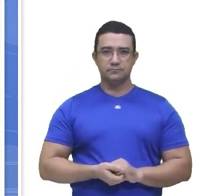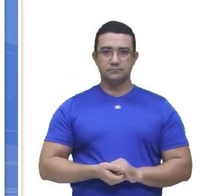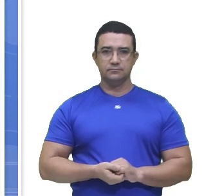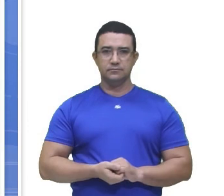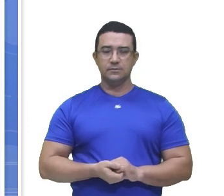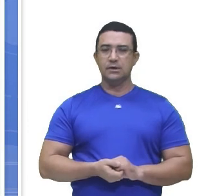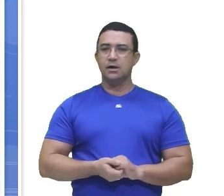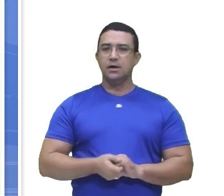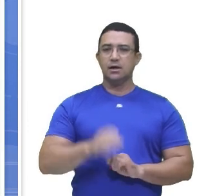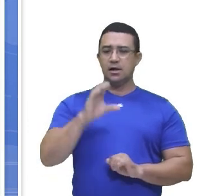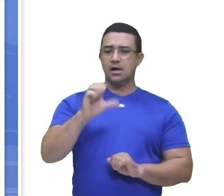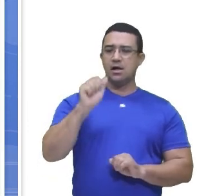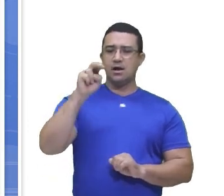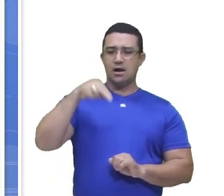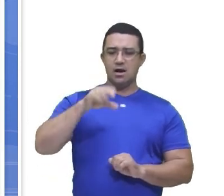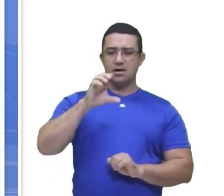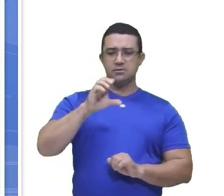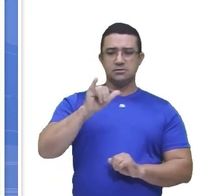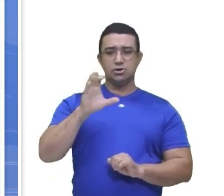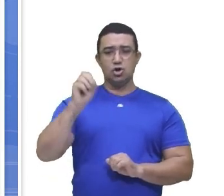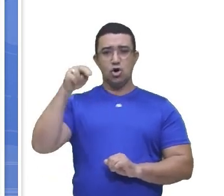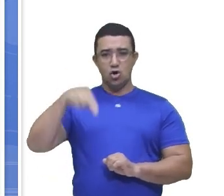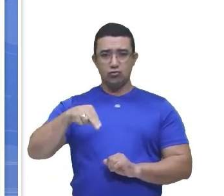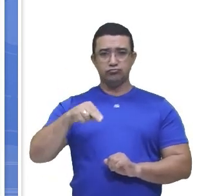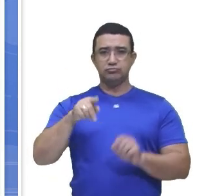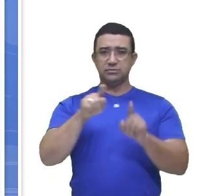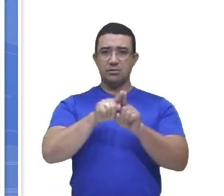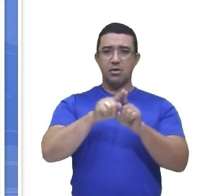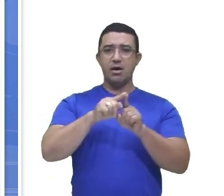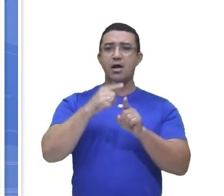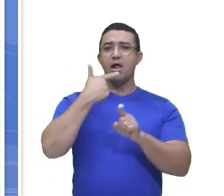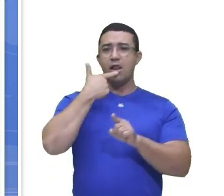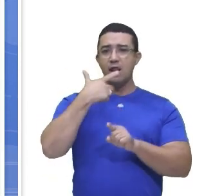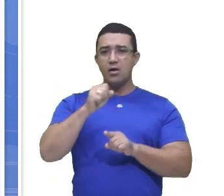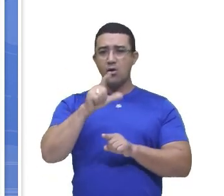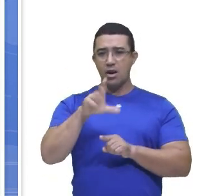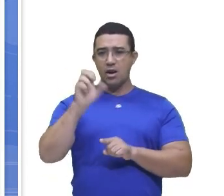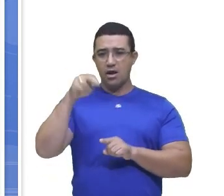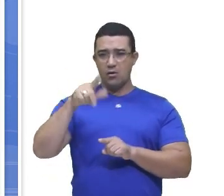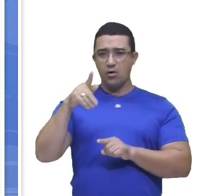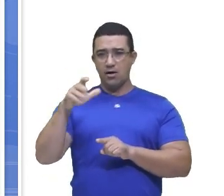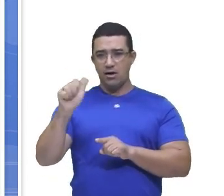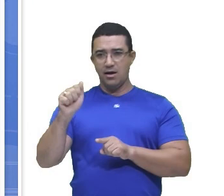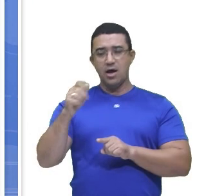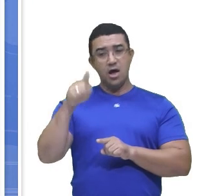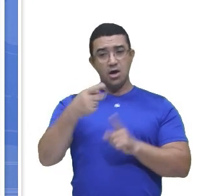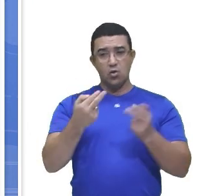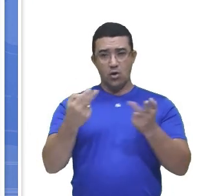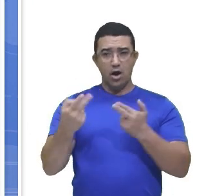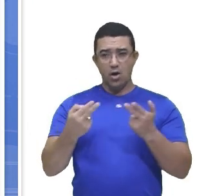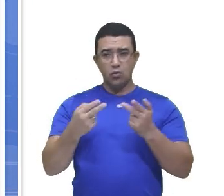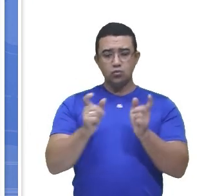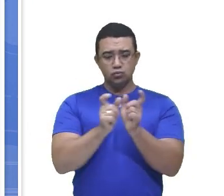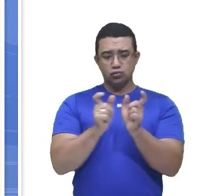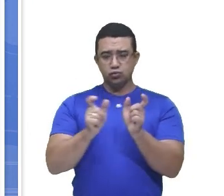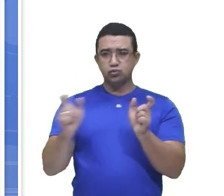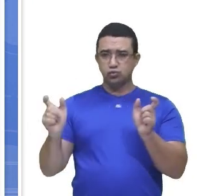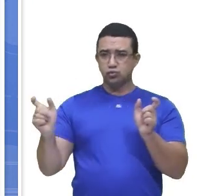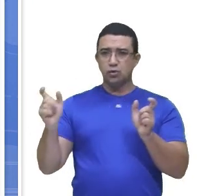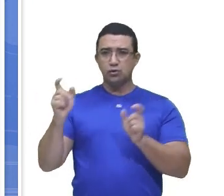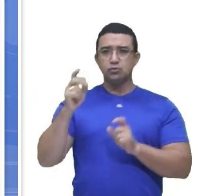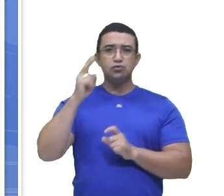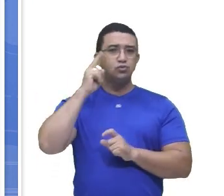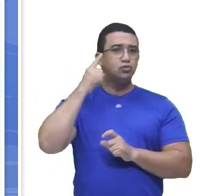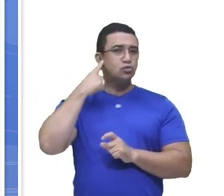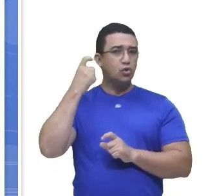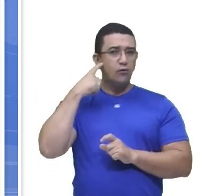e língua, no português, canção e língua, a tônica recai sobre a mesma. Canção é o são, né? E no espanhol,